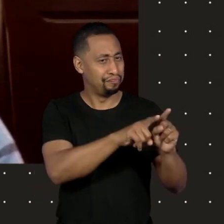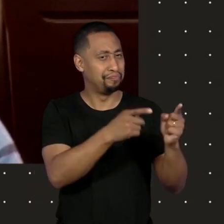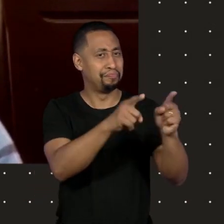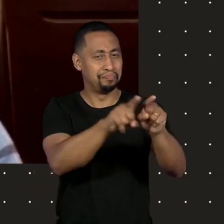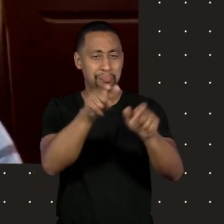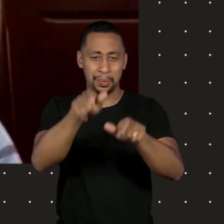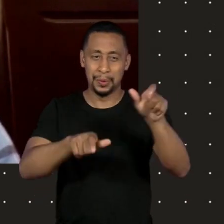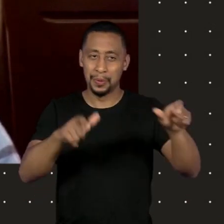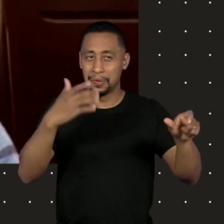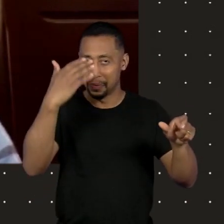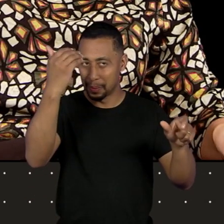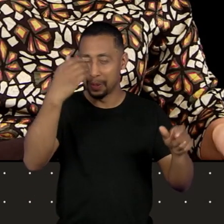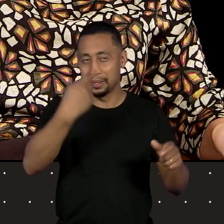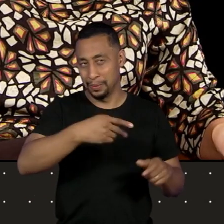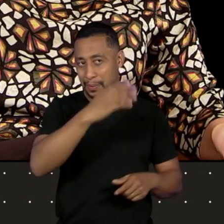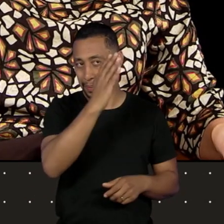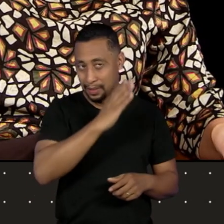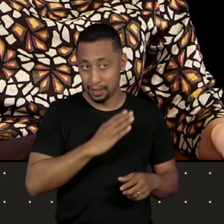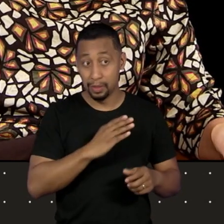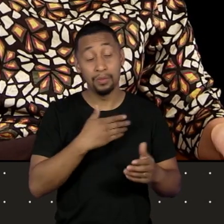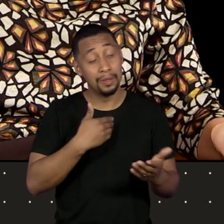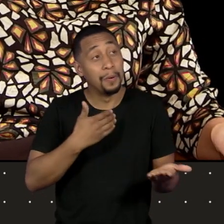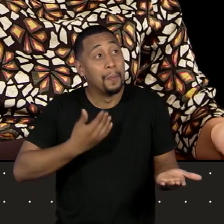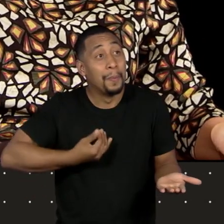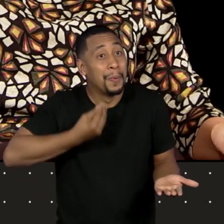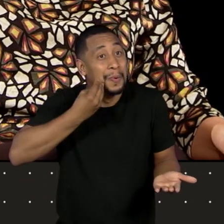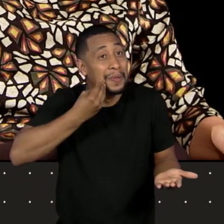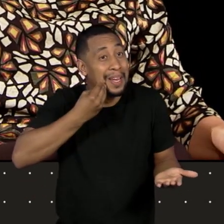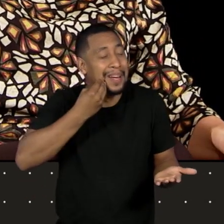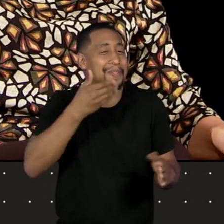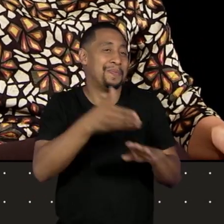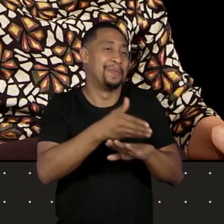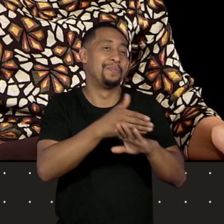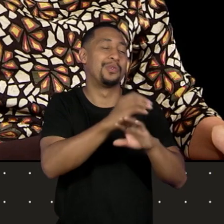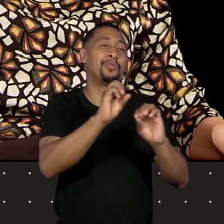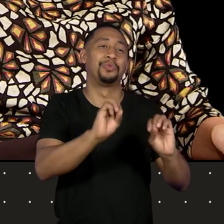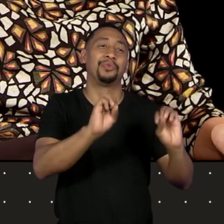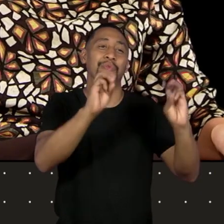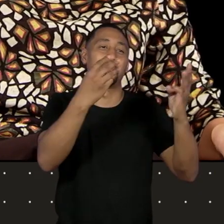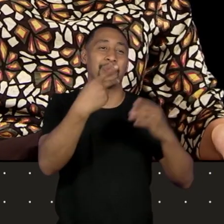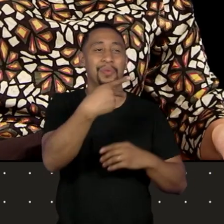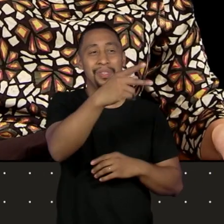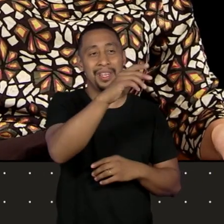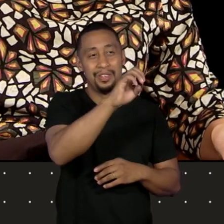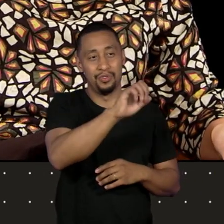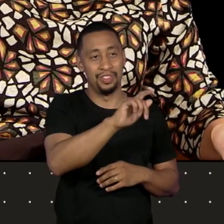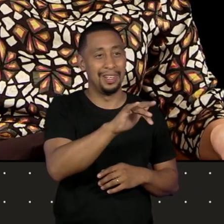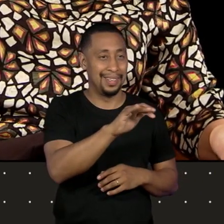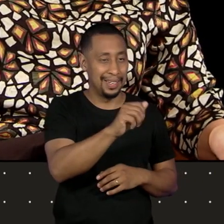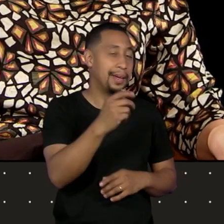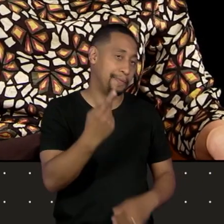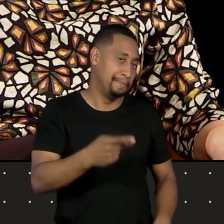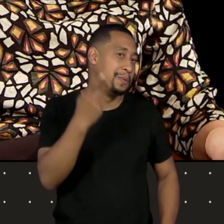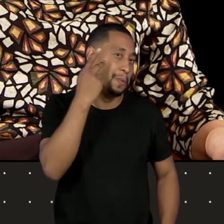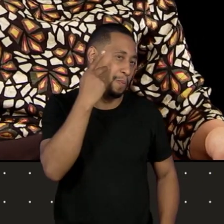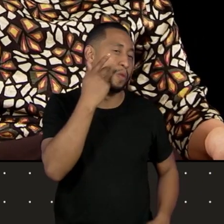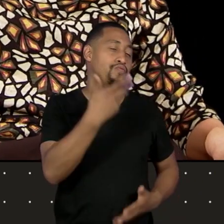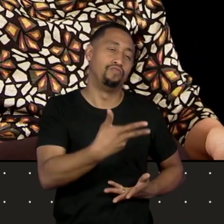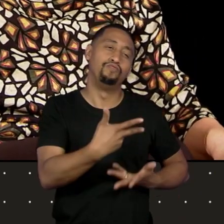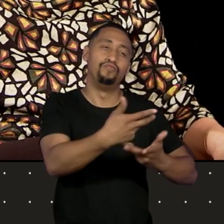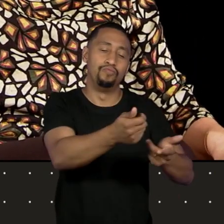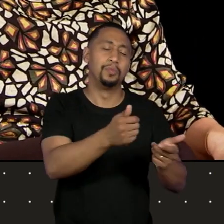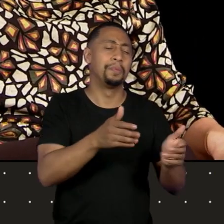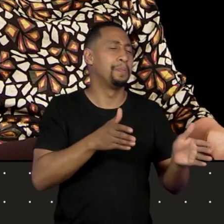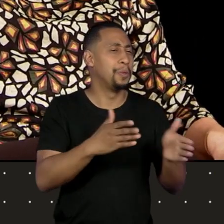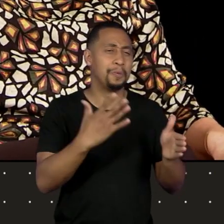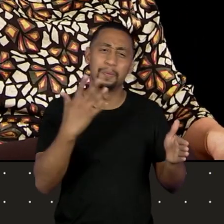Tive a oportunidade de participar de um show de Eugênia em São Paulo, a convite dela, e foi um momento muito bonito.